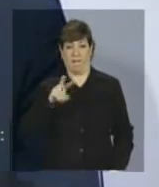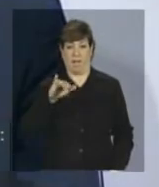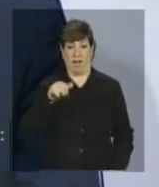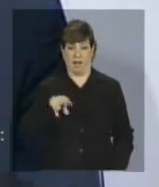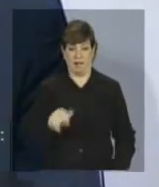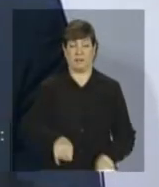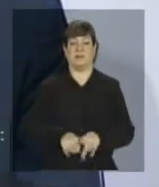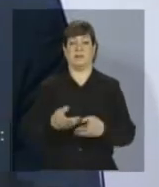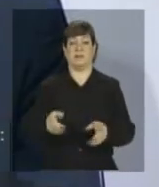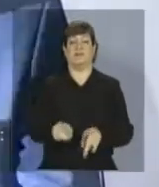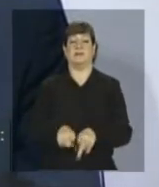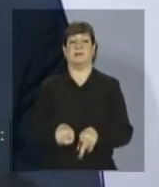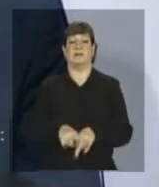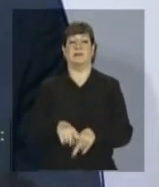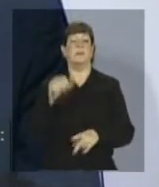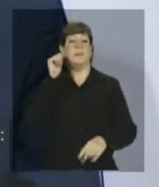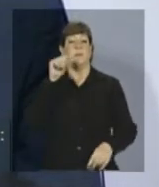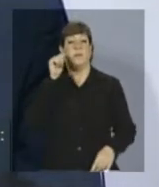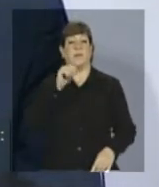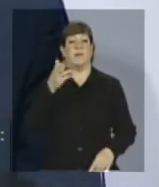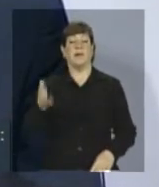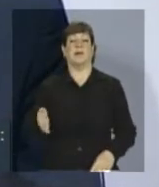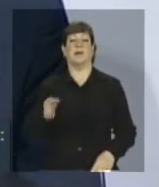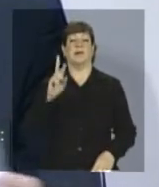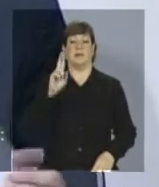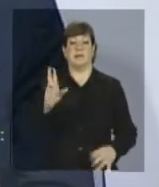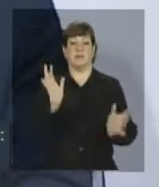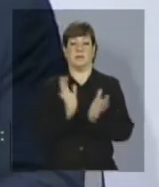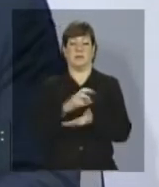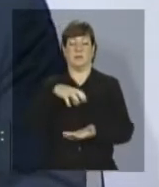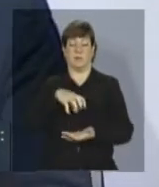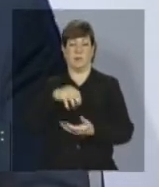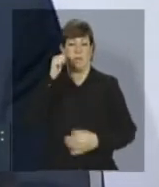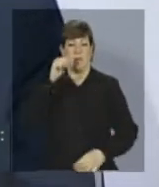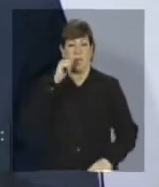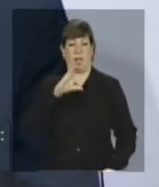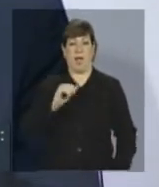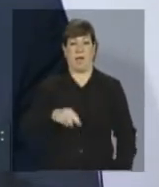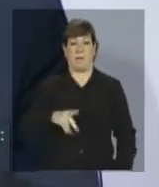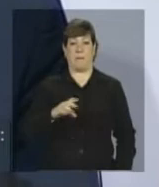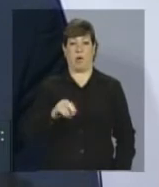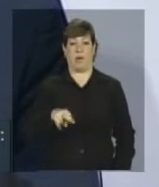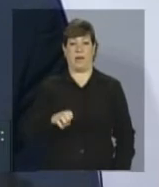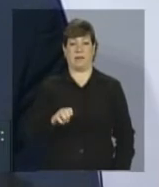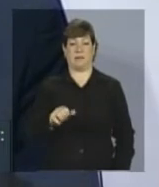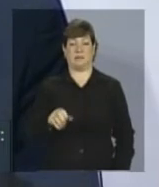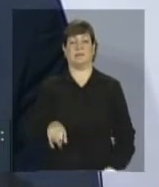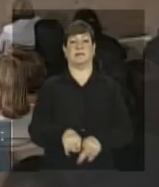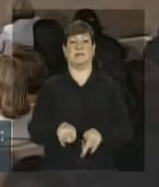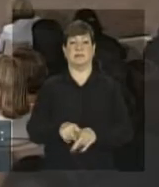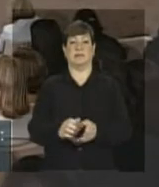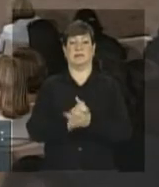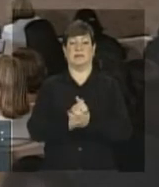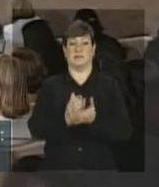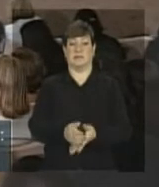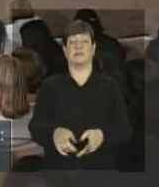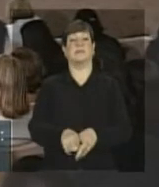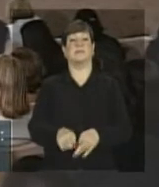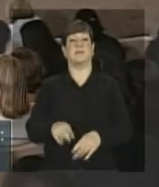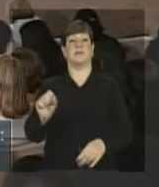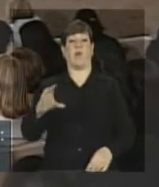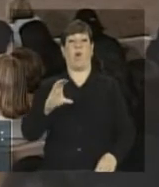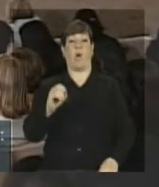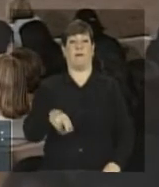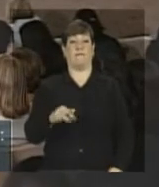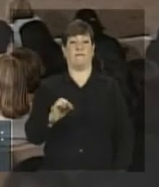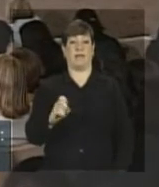Piovisani, representante do Movimento das Mulheres Camponesas. E a Carmen Foro, secretária de Mulher da